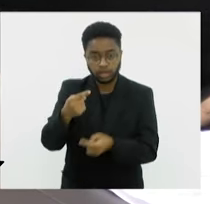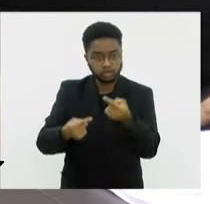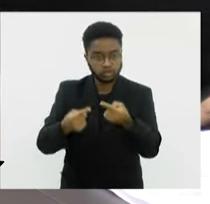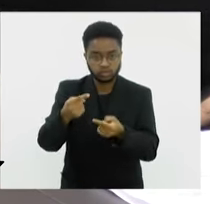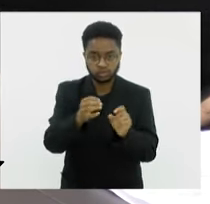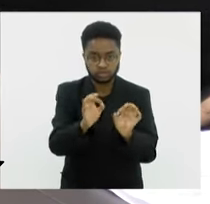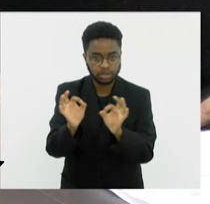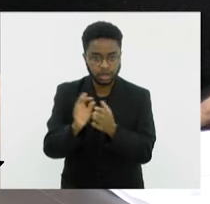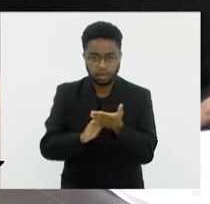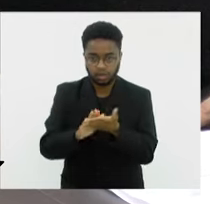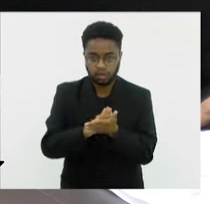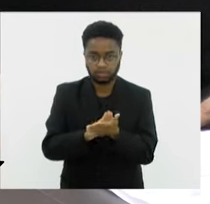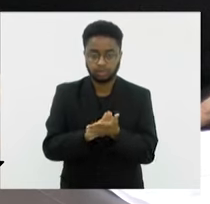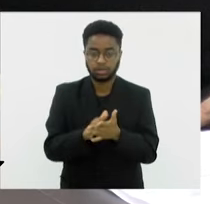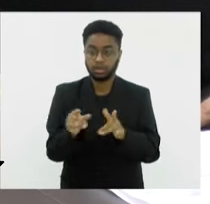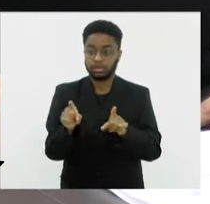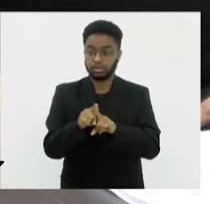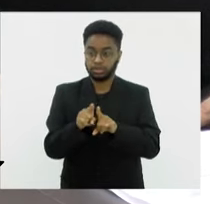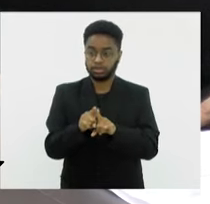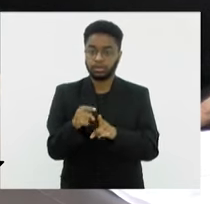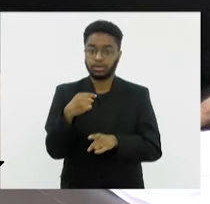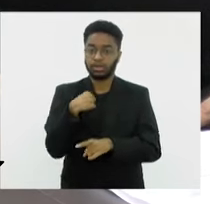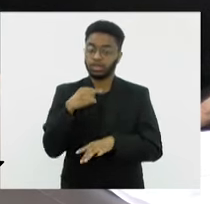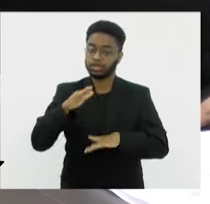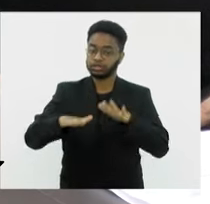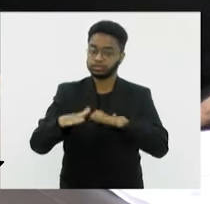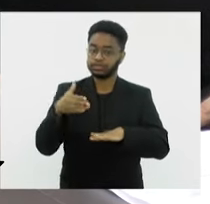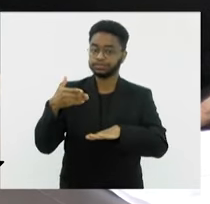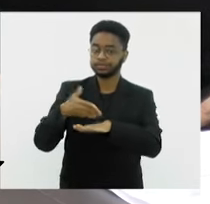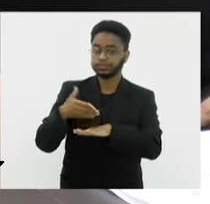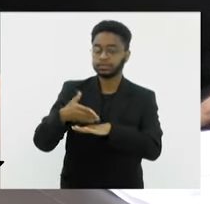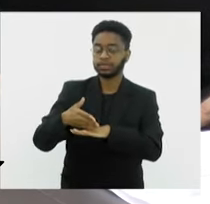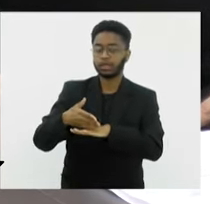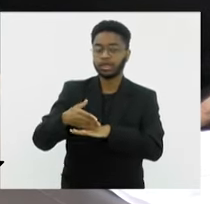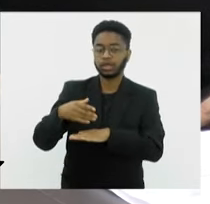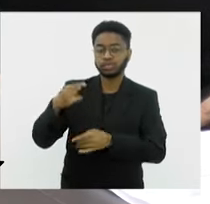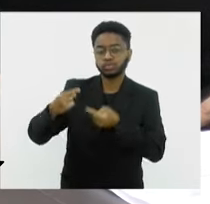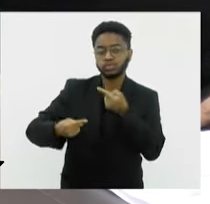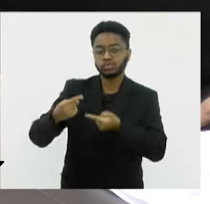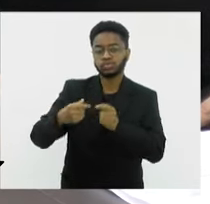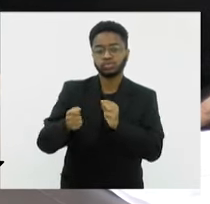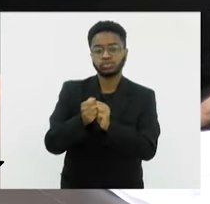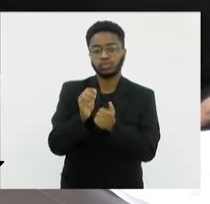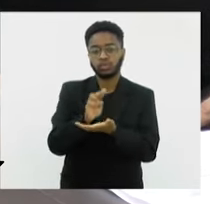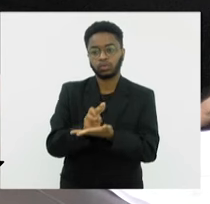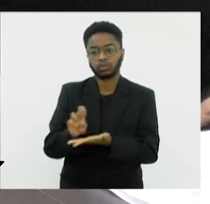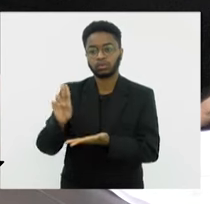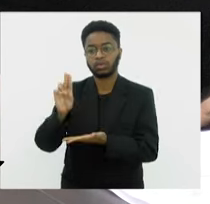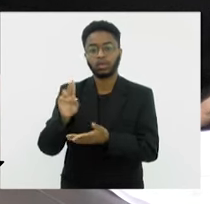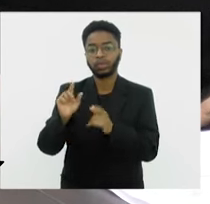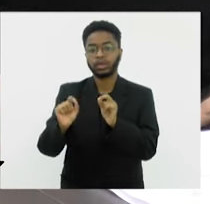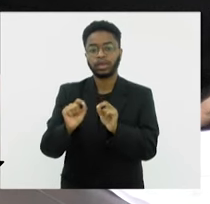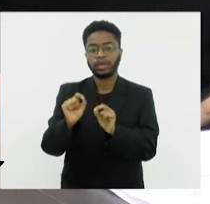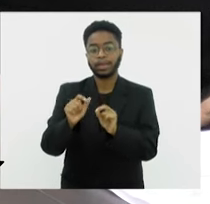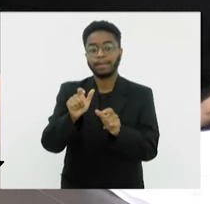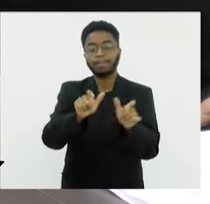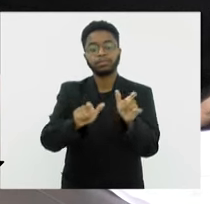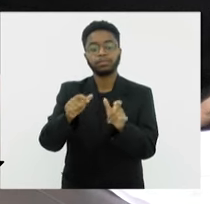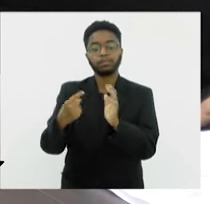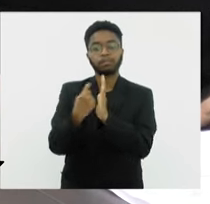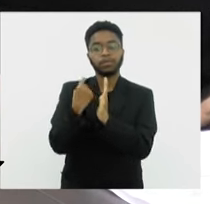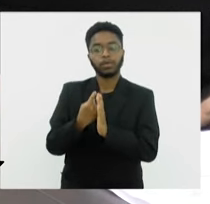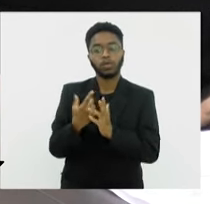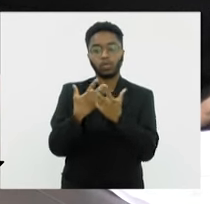Né? Eu, inclusive, às vezes participo de debates em universidades, onde me perguntam coisas, porque